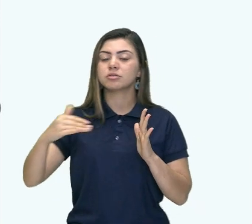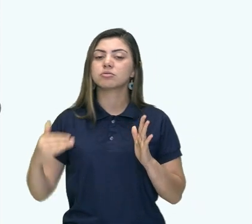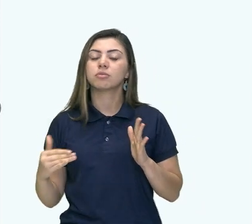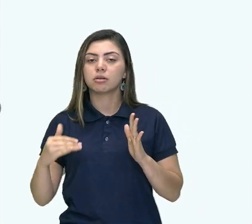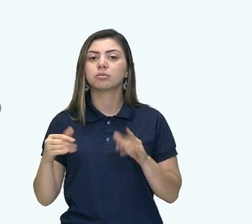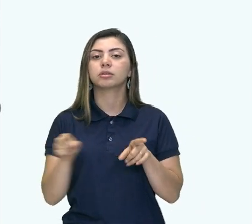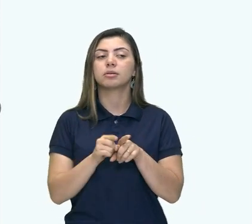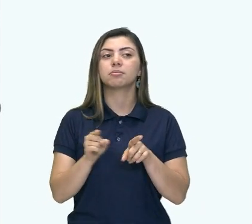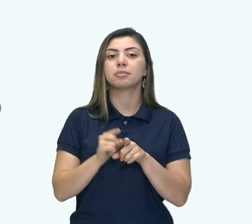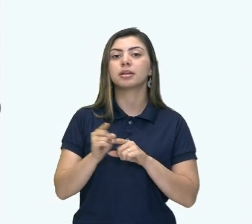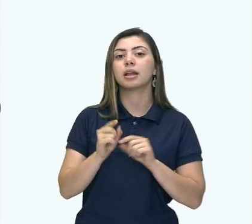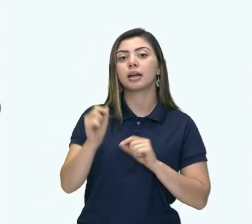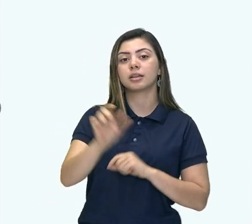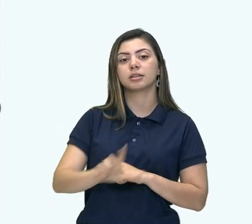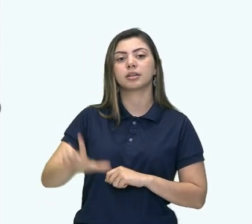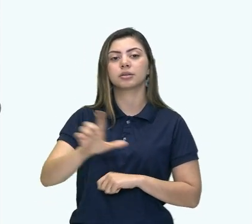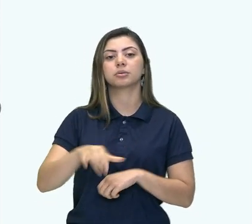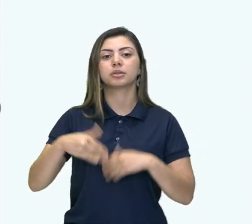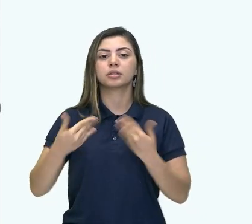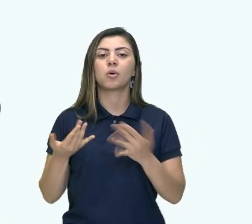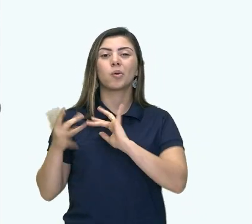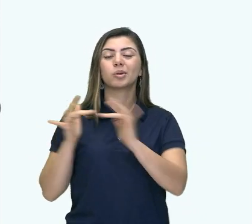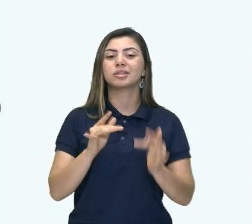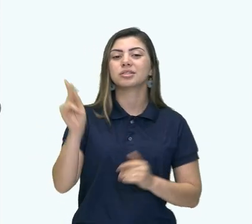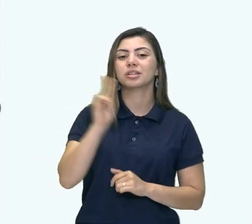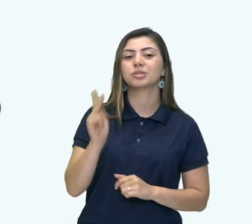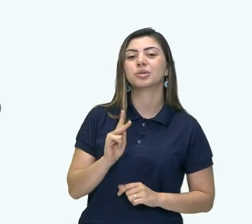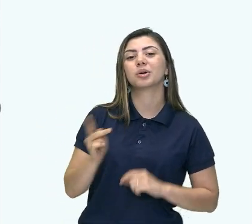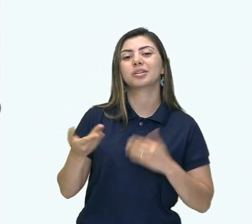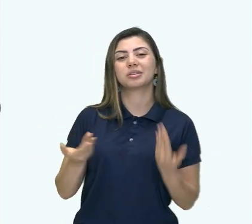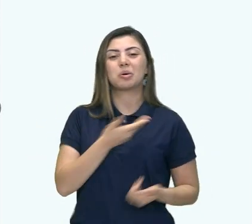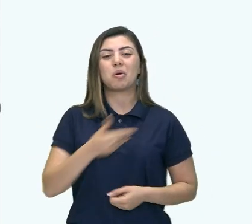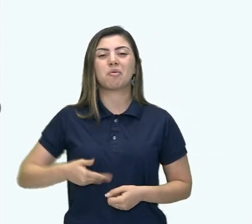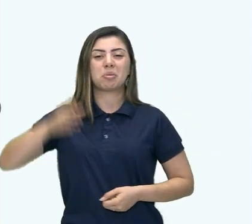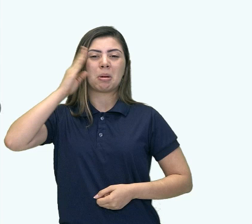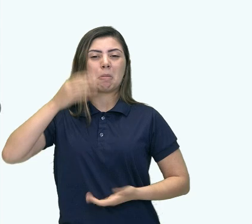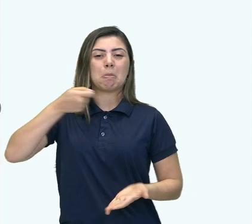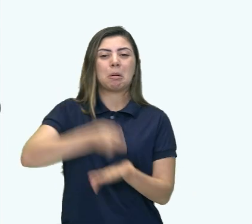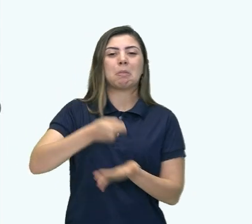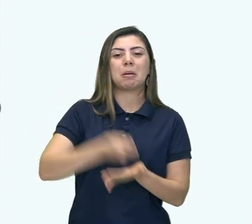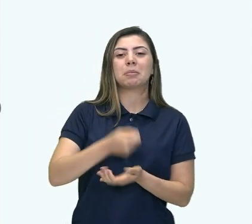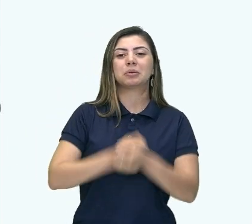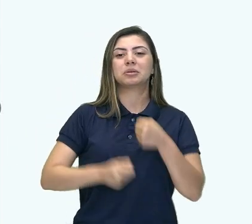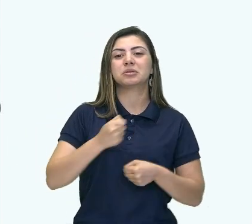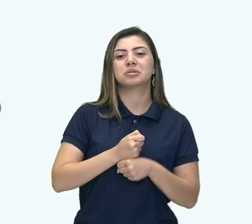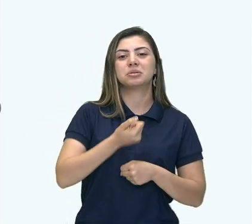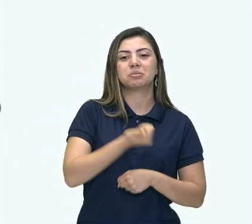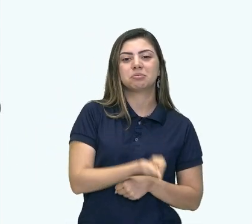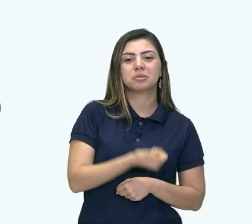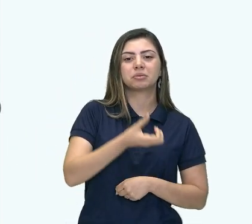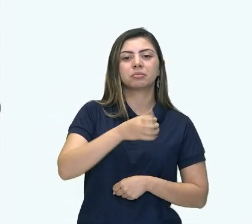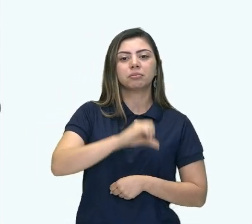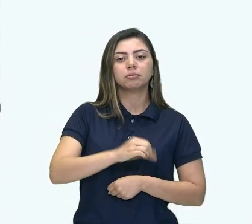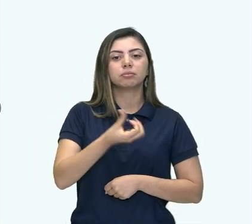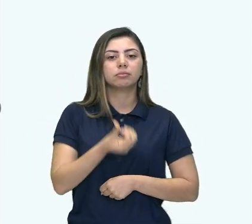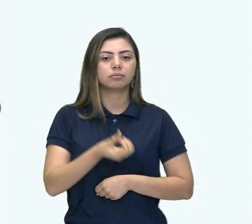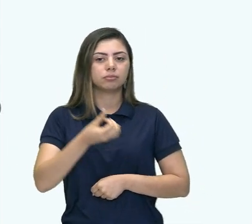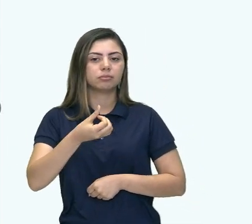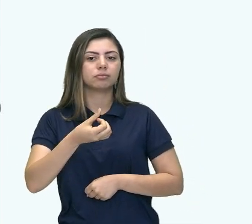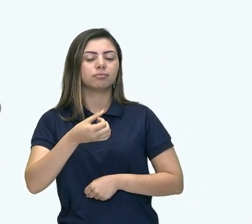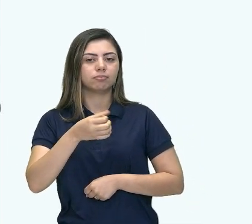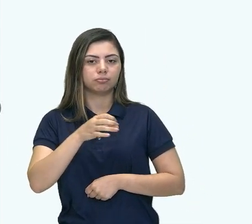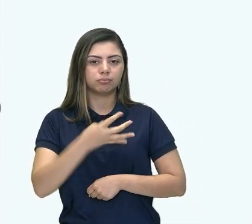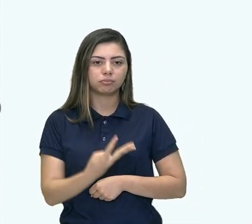contexto histórico, nós temos aí a ditadura militar de 64 a 85, a censura, a repressão, você não pode falar o que você não deve.